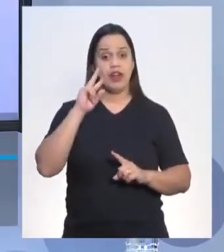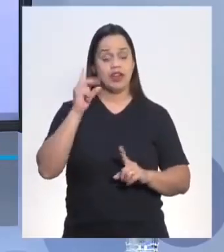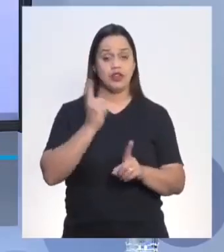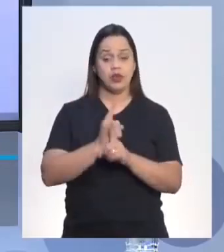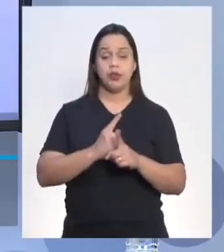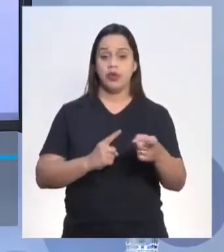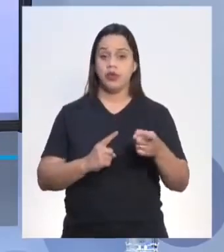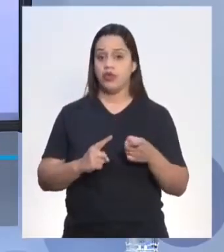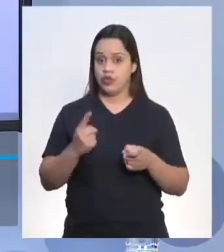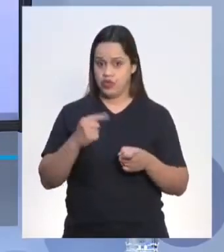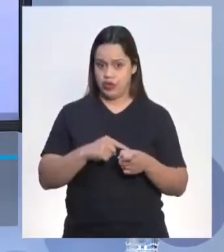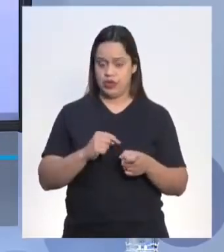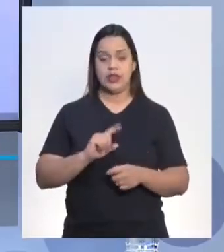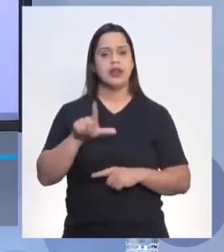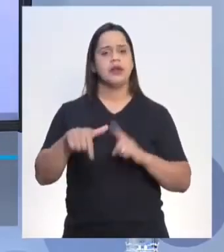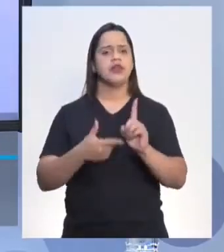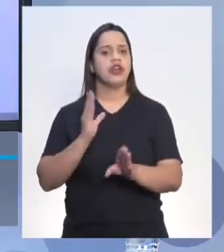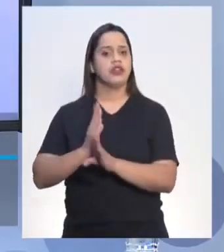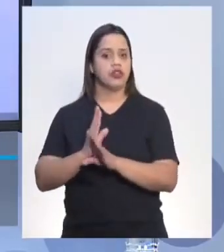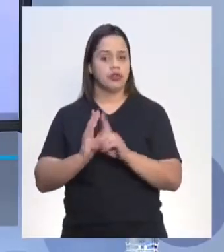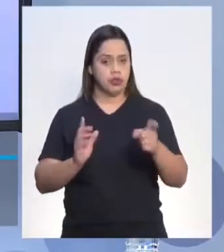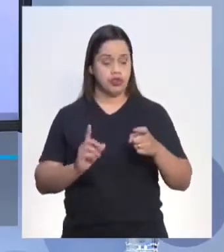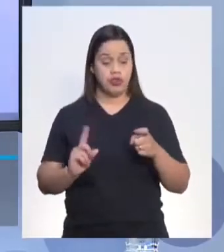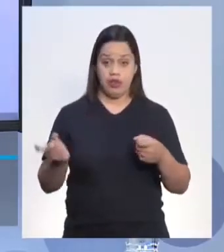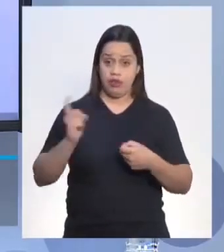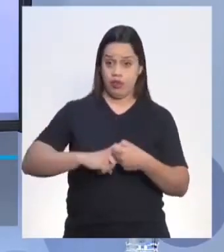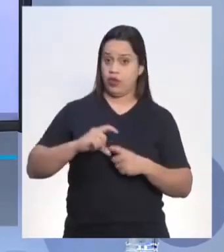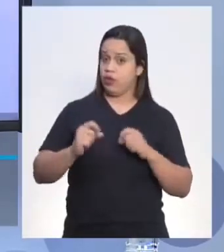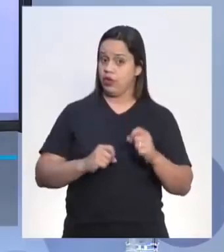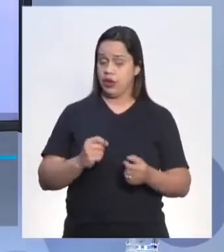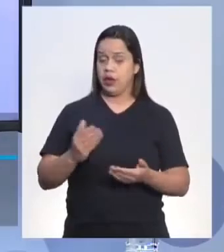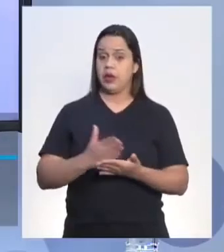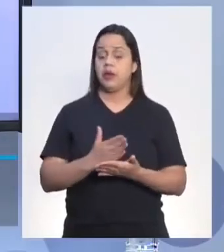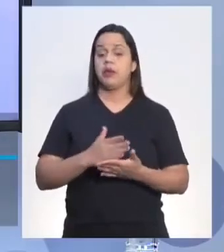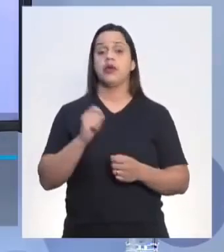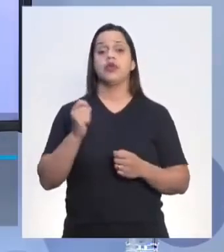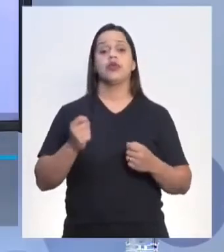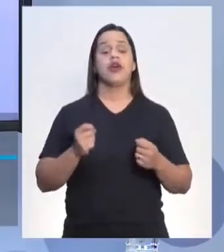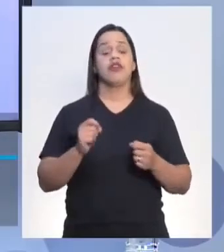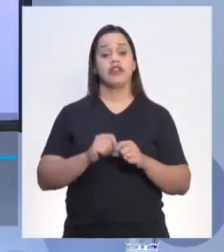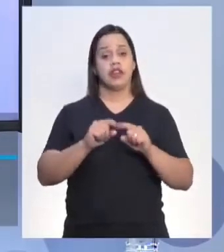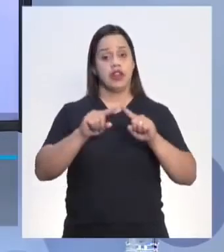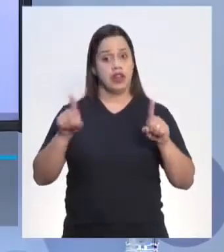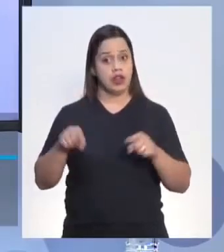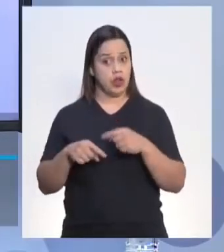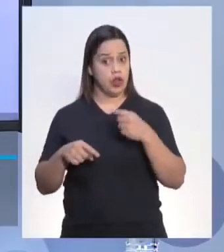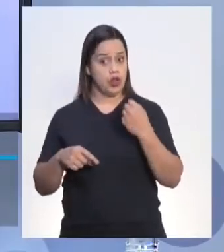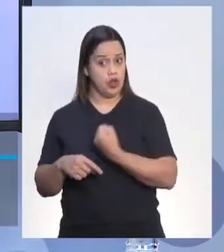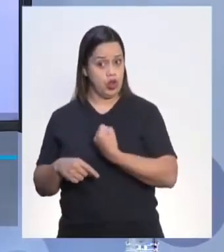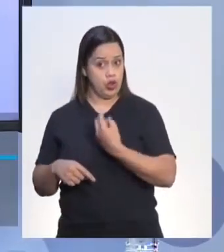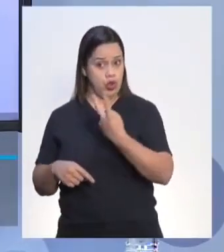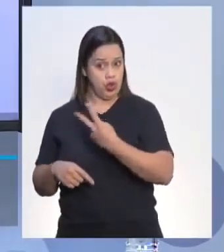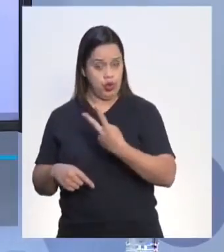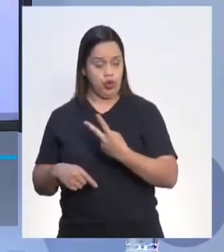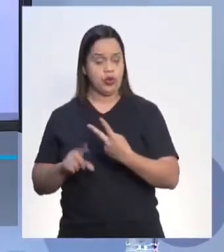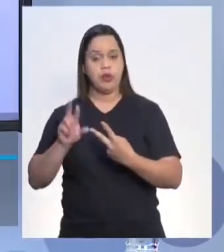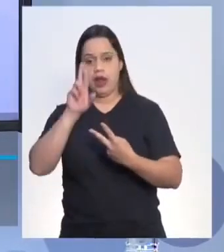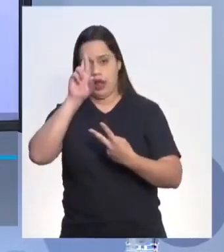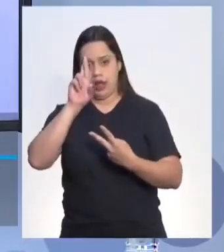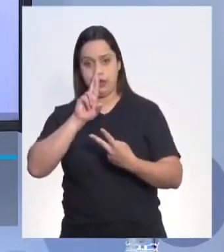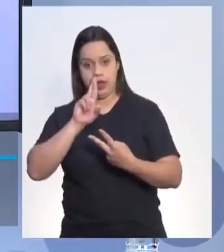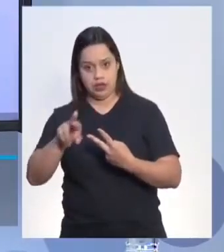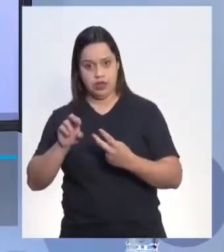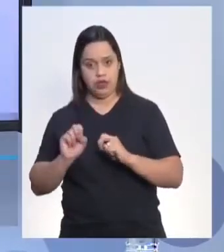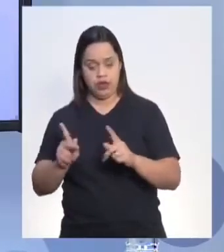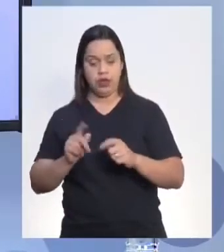x. Depois que a gente descobrir o valor do x, a gente vai voltar para a parte 2 e vai resolver a segunda parte do exercício. Então, vou pedir para mostrar de novo a